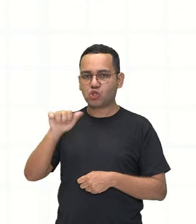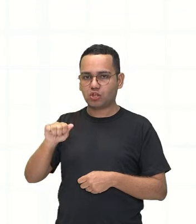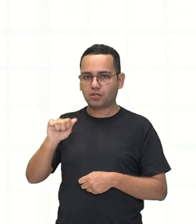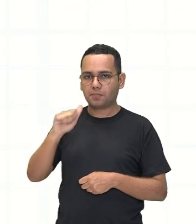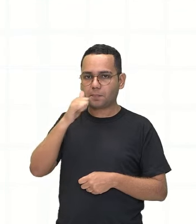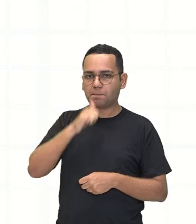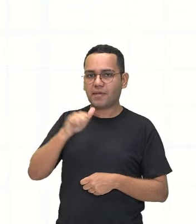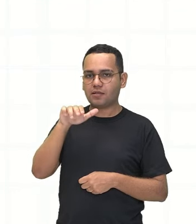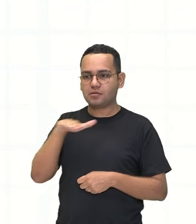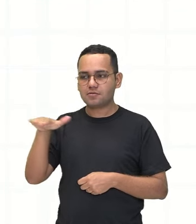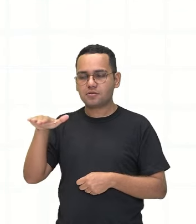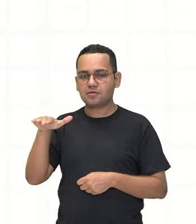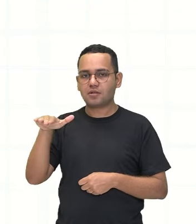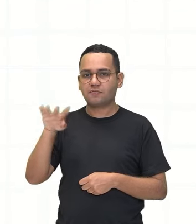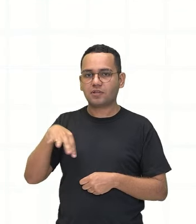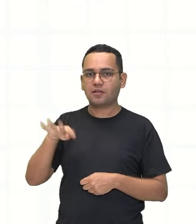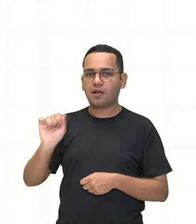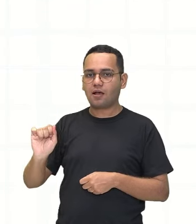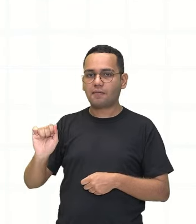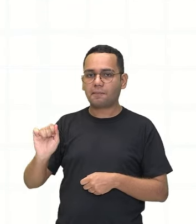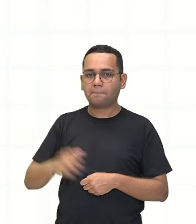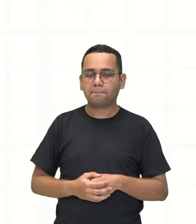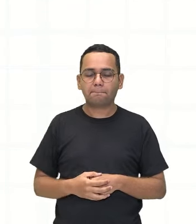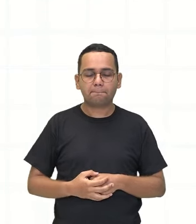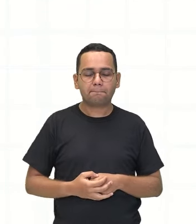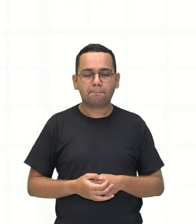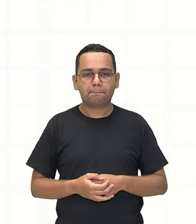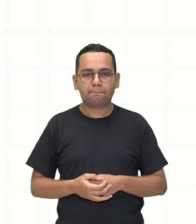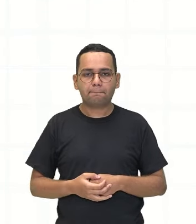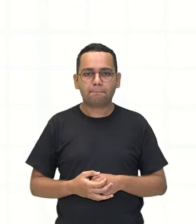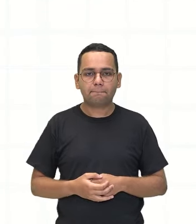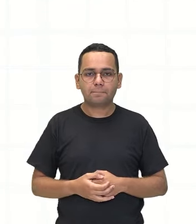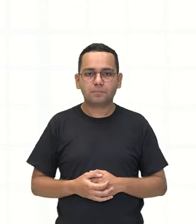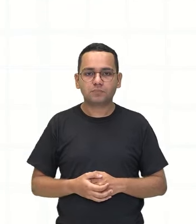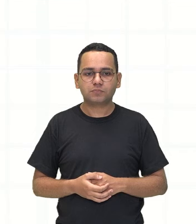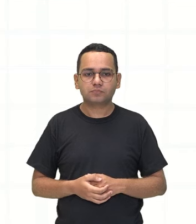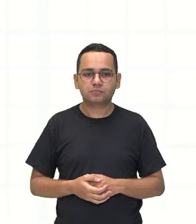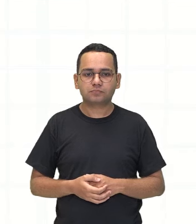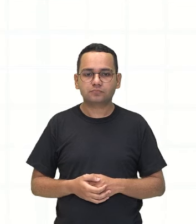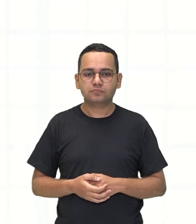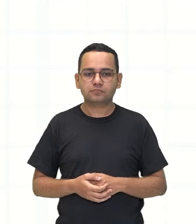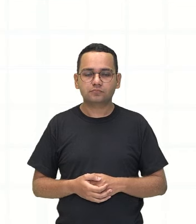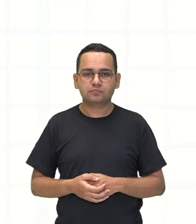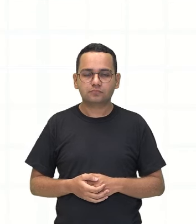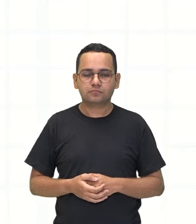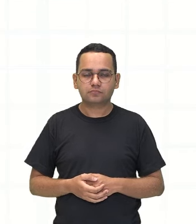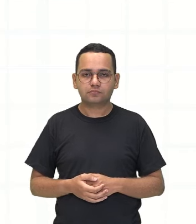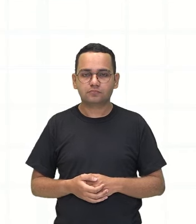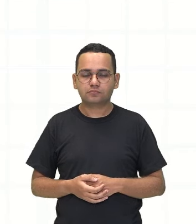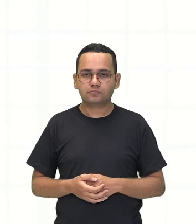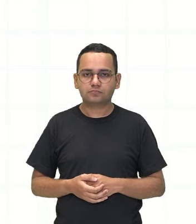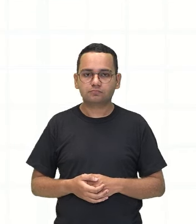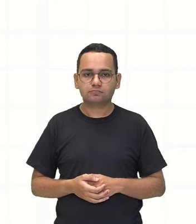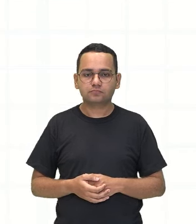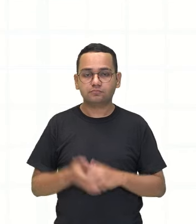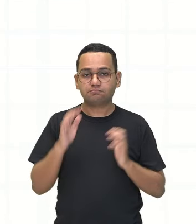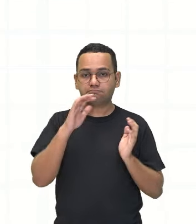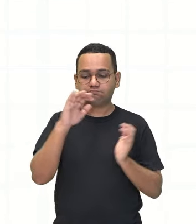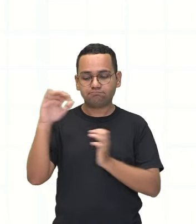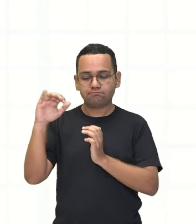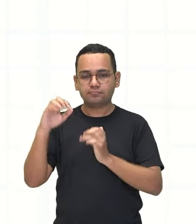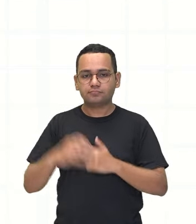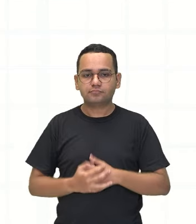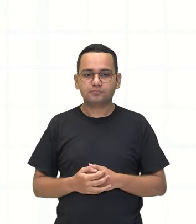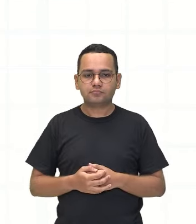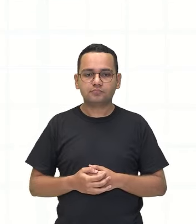termina com a vogal A, certo? E aí nós temos agora o plural,